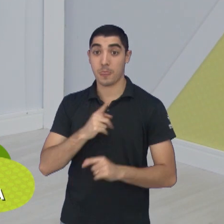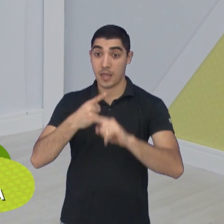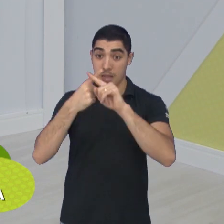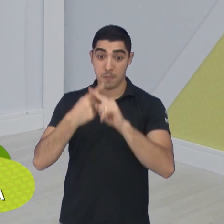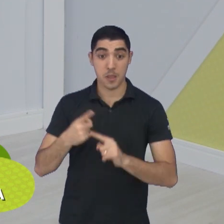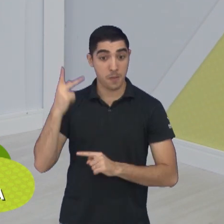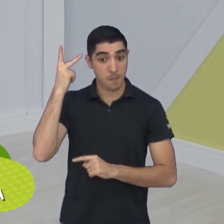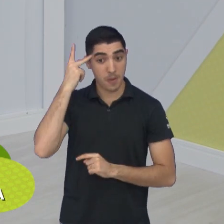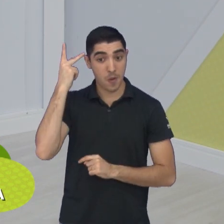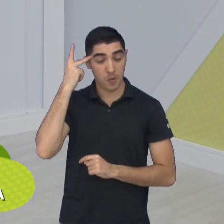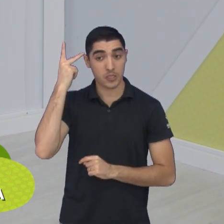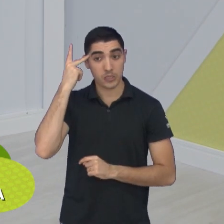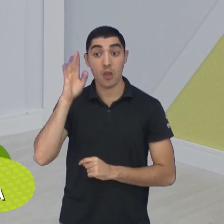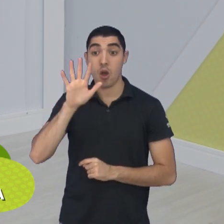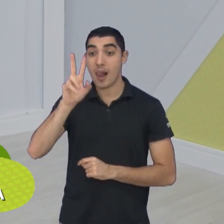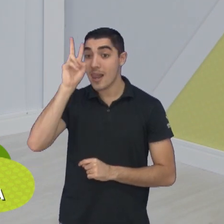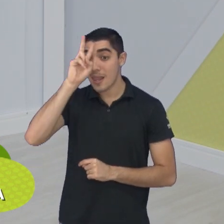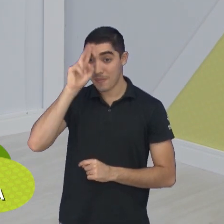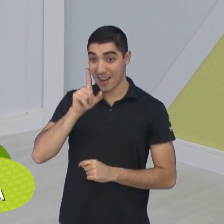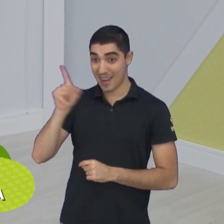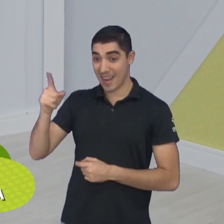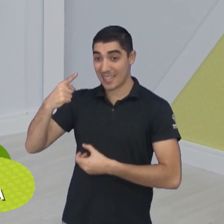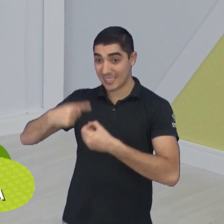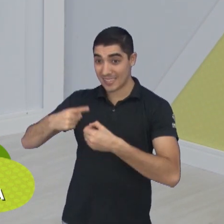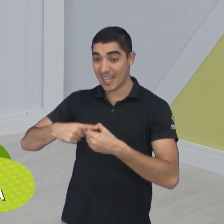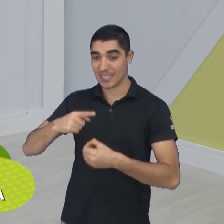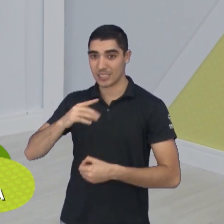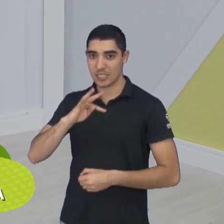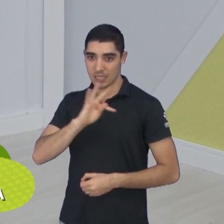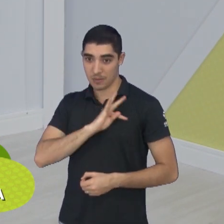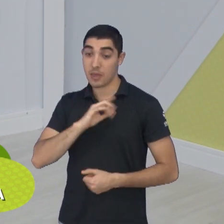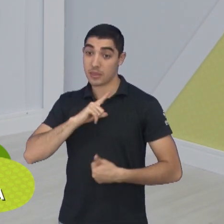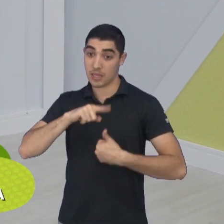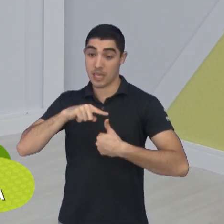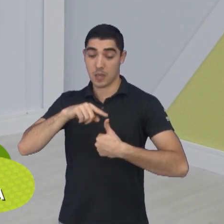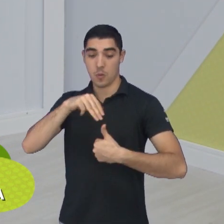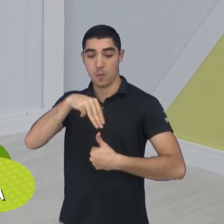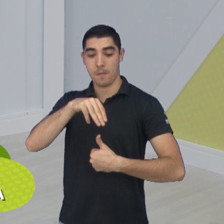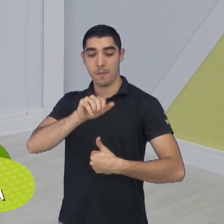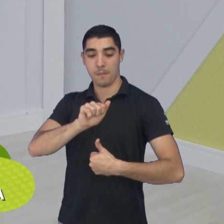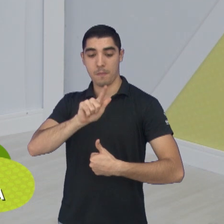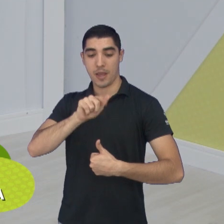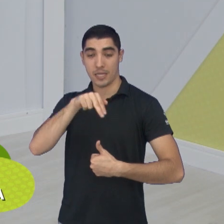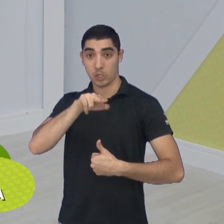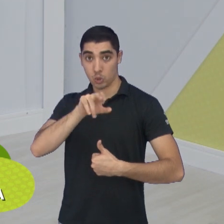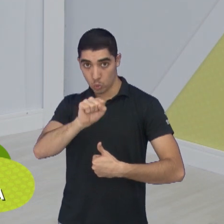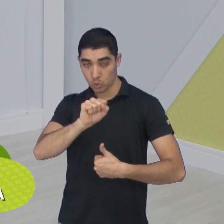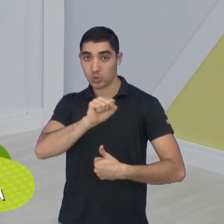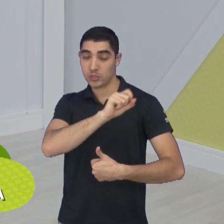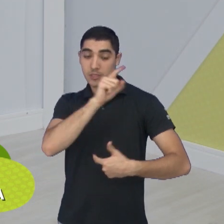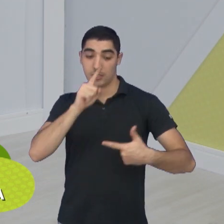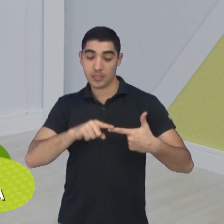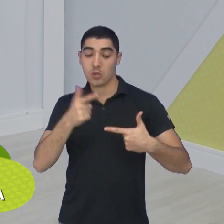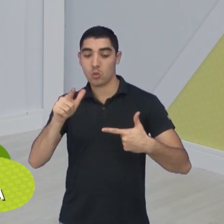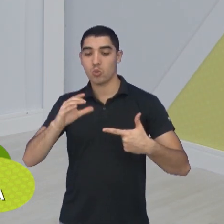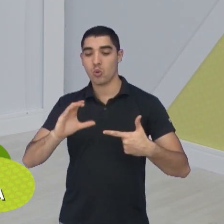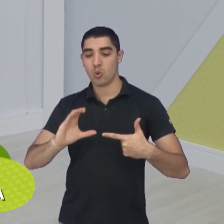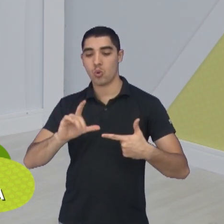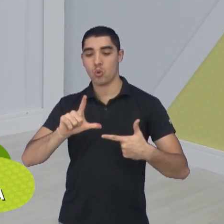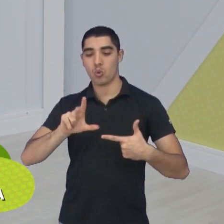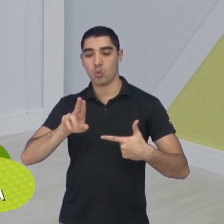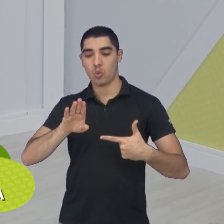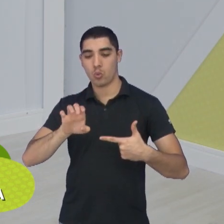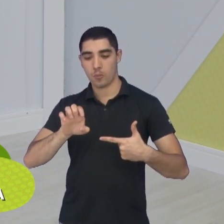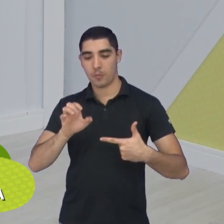esse Taboão, lá em Taboão, tem 2 equipes. Tem o Taboão Magnus, né, que é o time que disputa a liga, o time forte, e tem esse Clube Atlético Taboão, é o segundo time